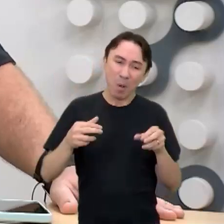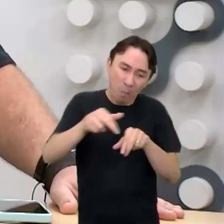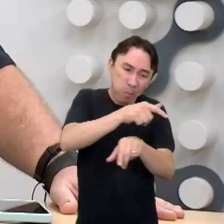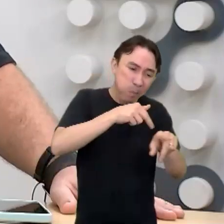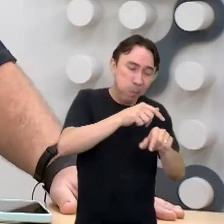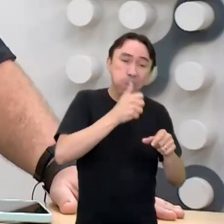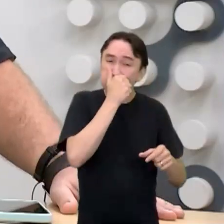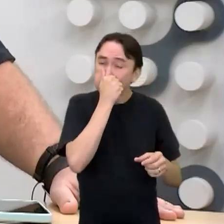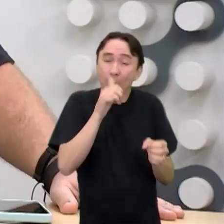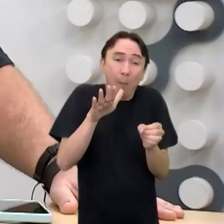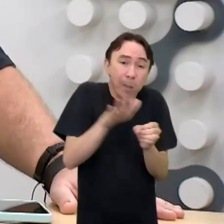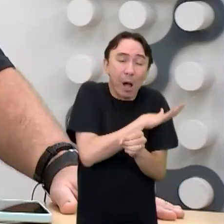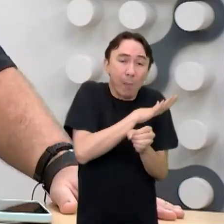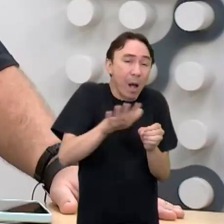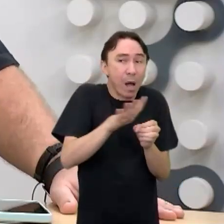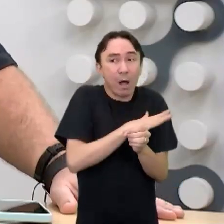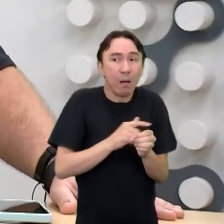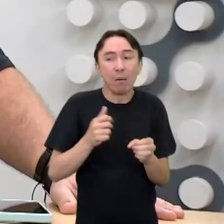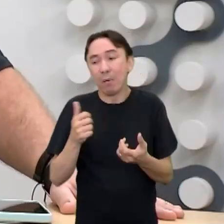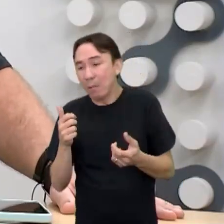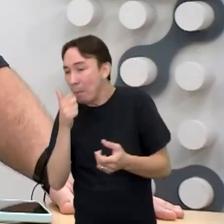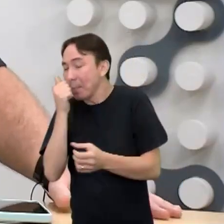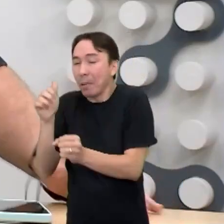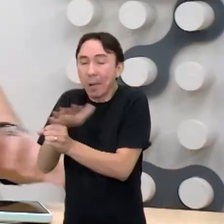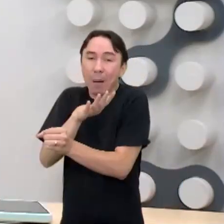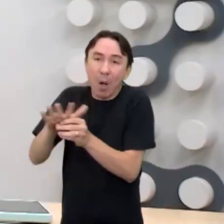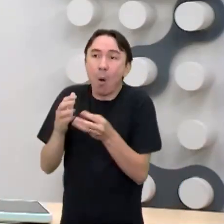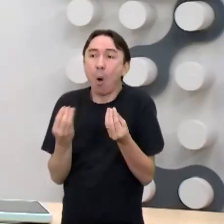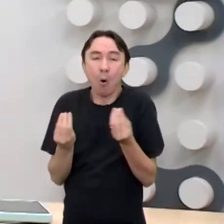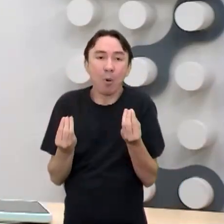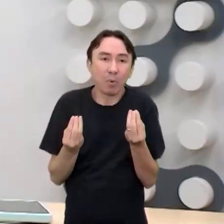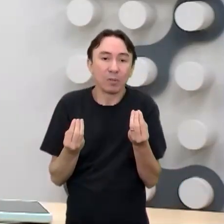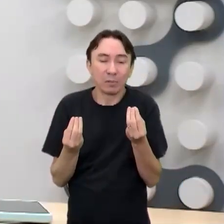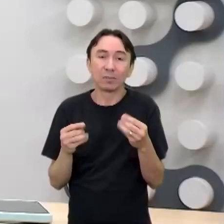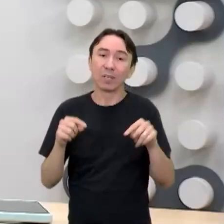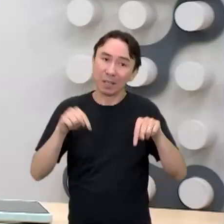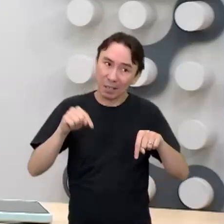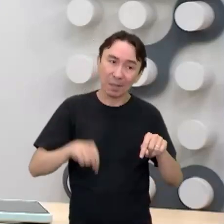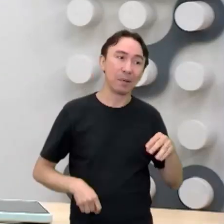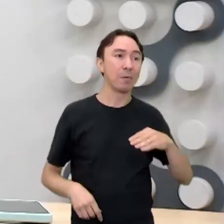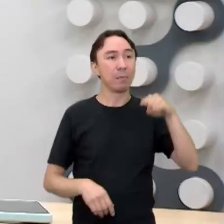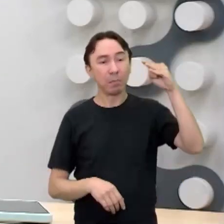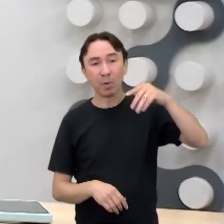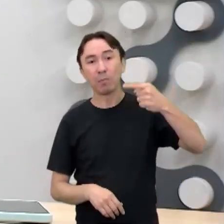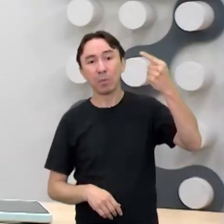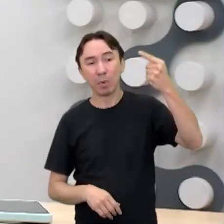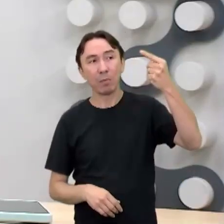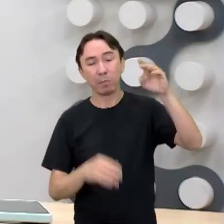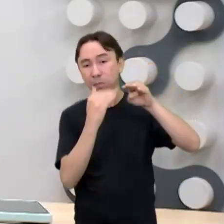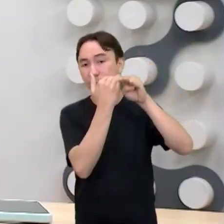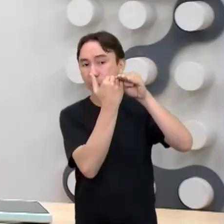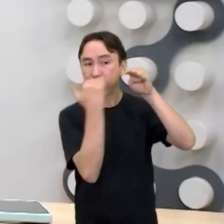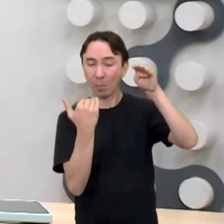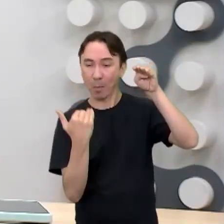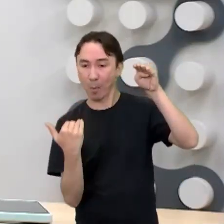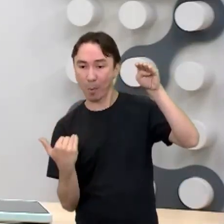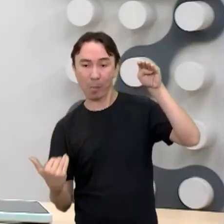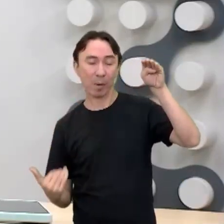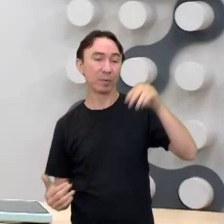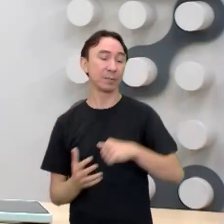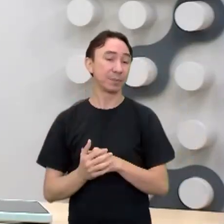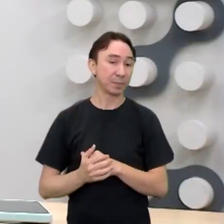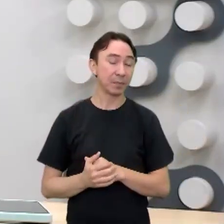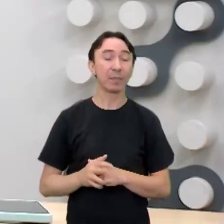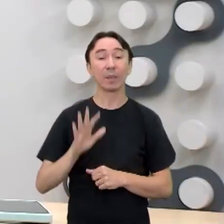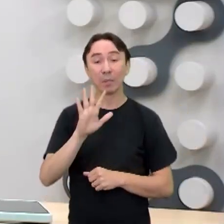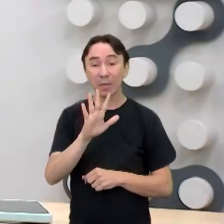com a hierarquia urbana aqui no Brasil, tá certo? Então são as principais características. E aí nós temos aí as hierarquias